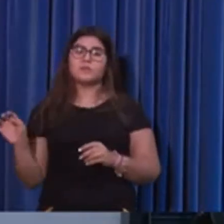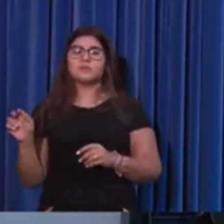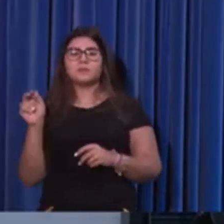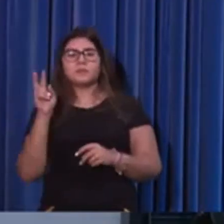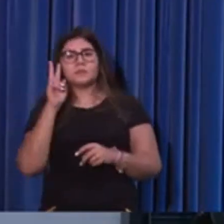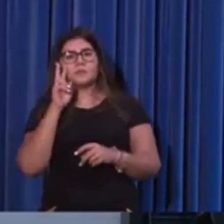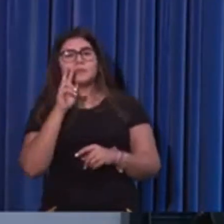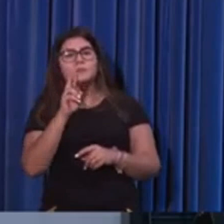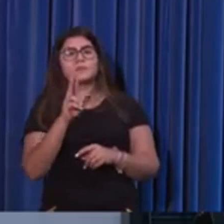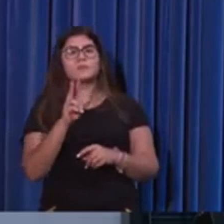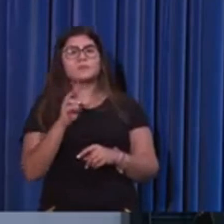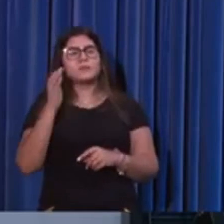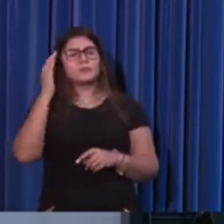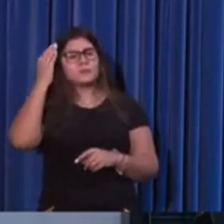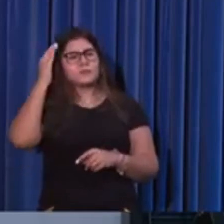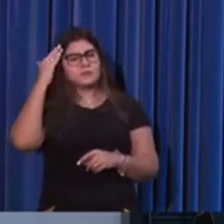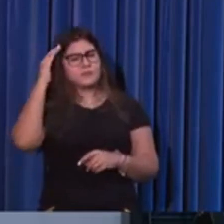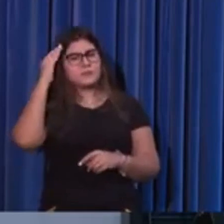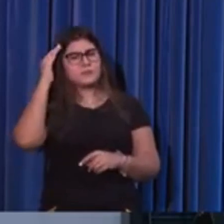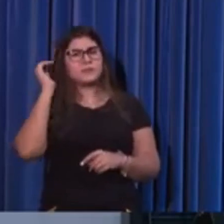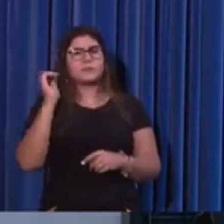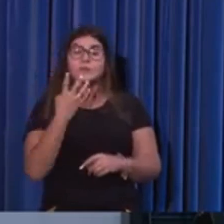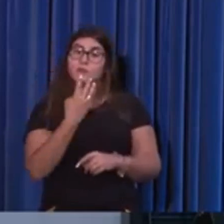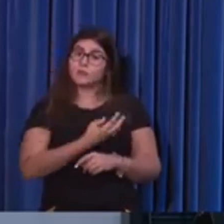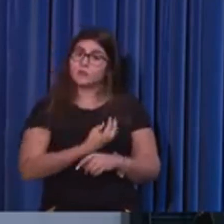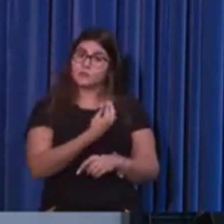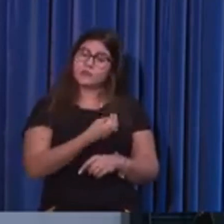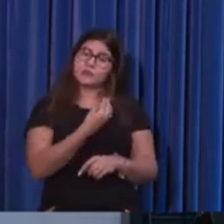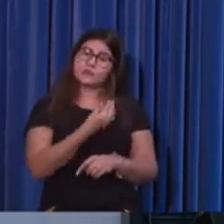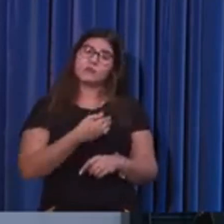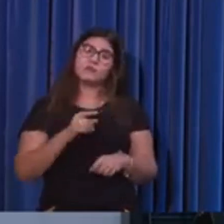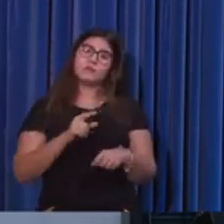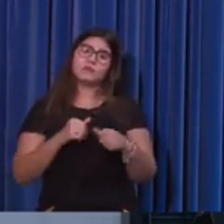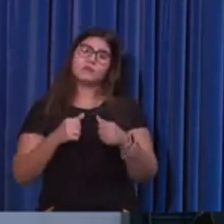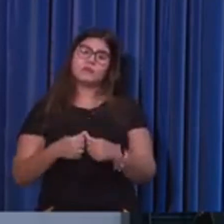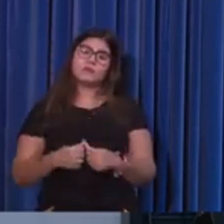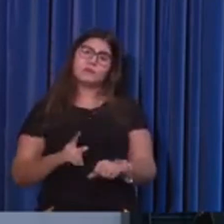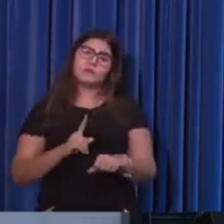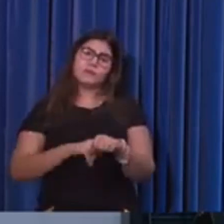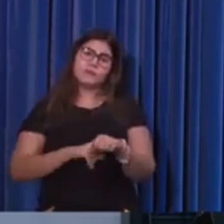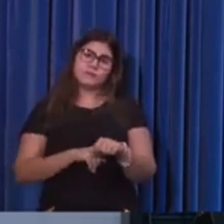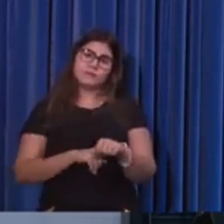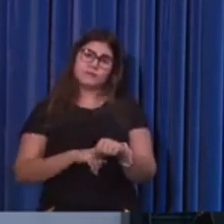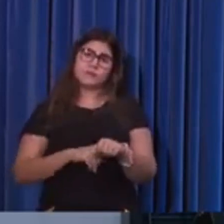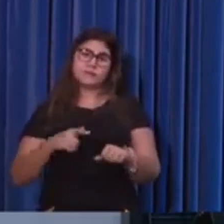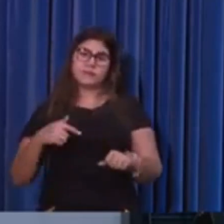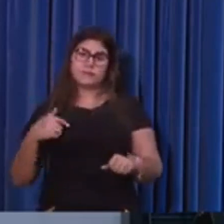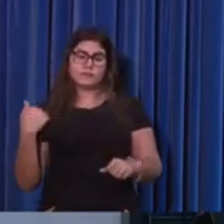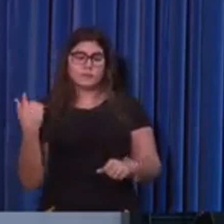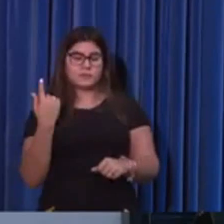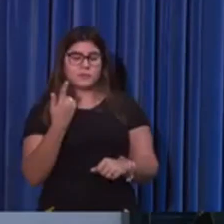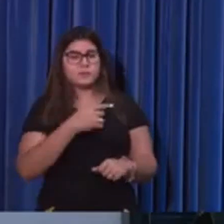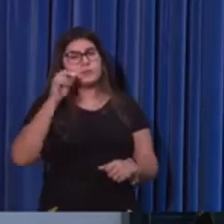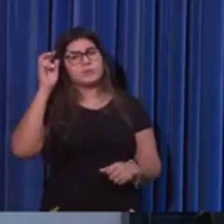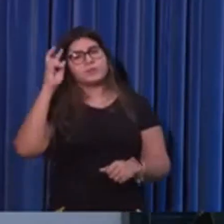enxerga, entende e vive esse período, esse momento da nossa história.